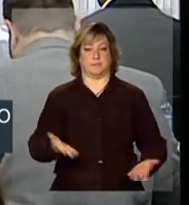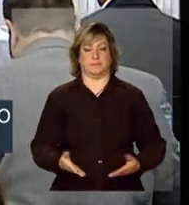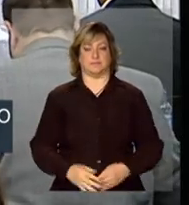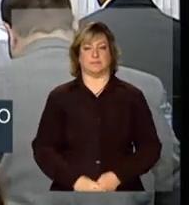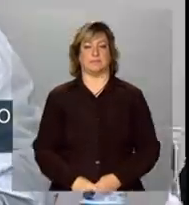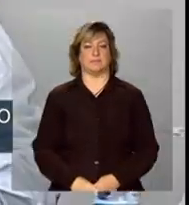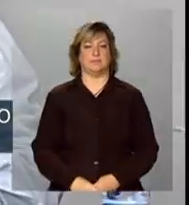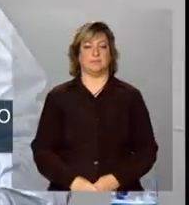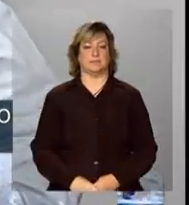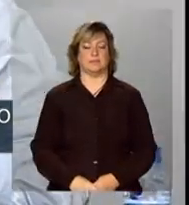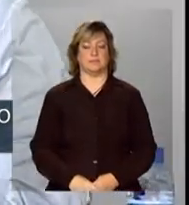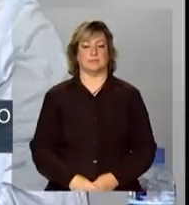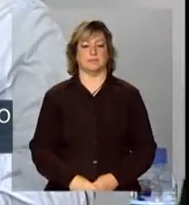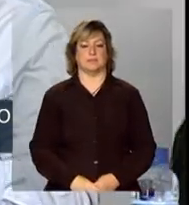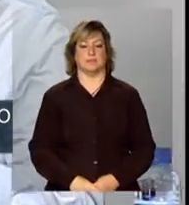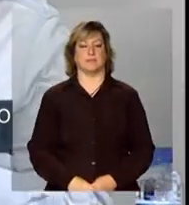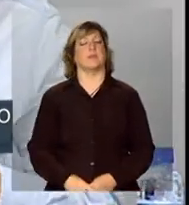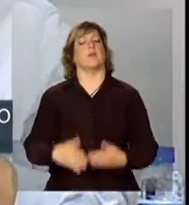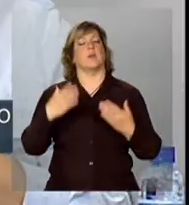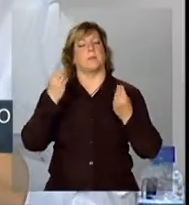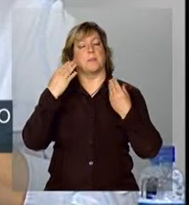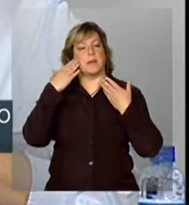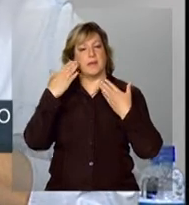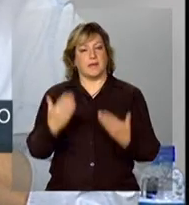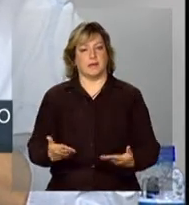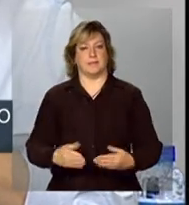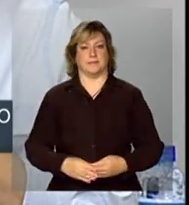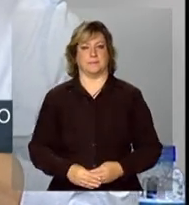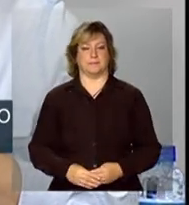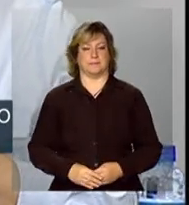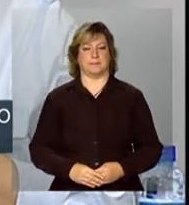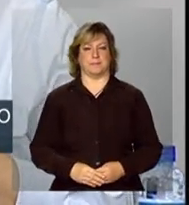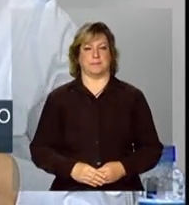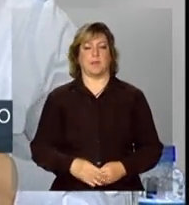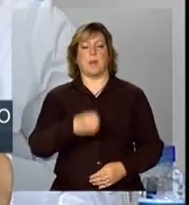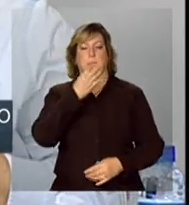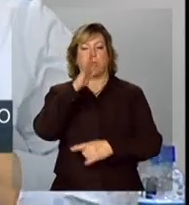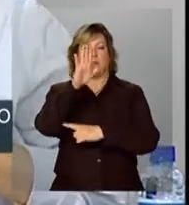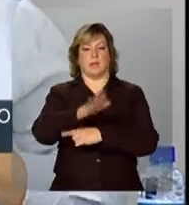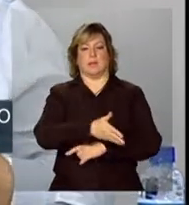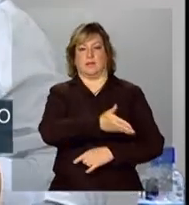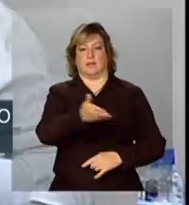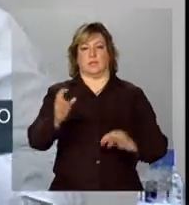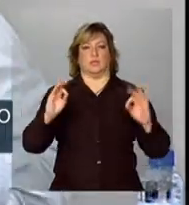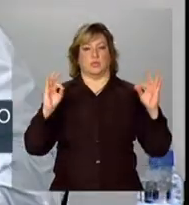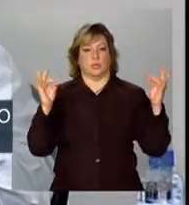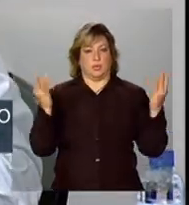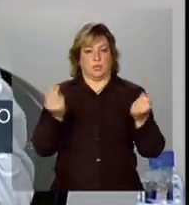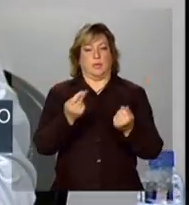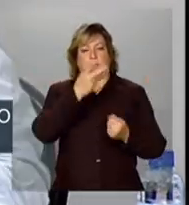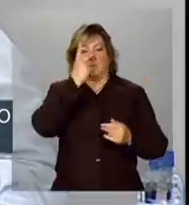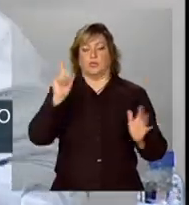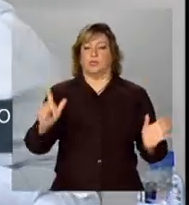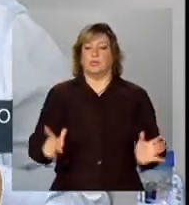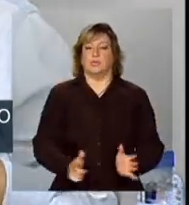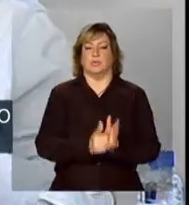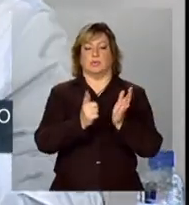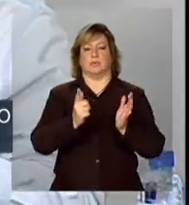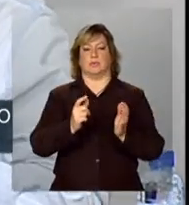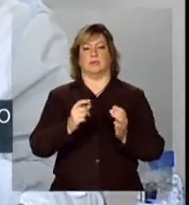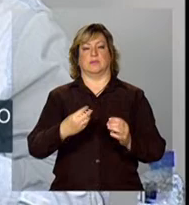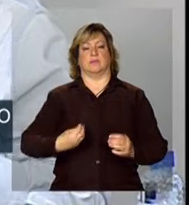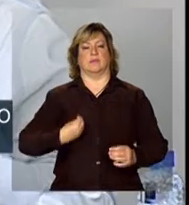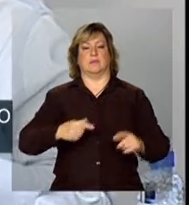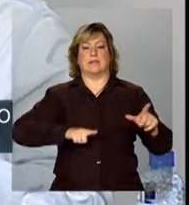Teixeira. Bom, muito obrigada. Boa tarde a todos, todas, jornalistas,